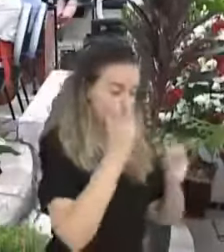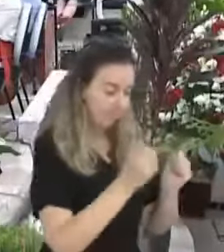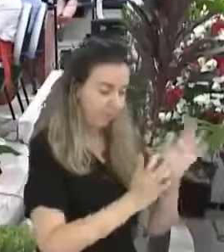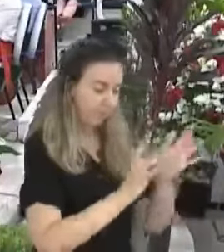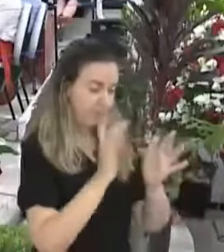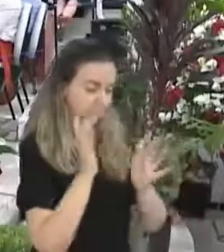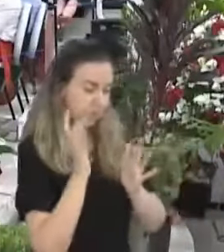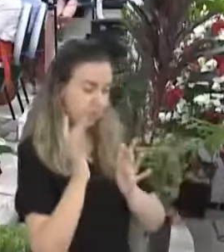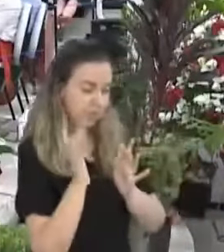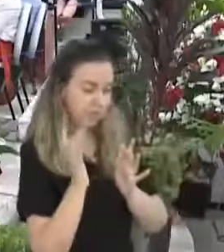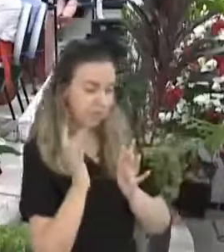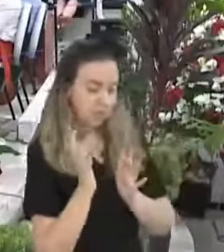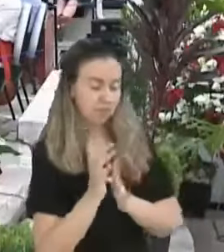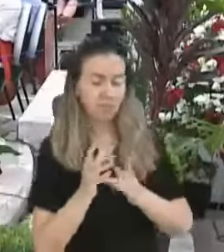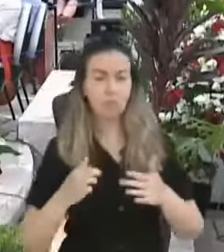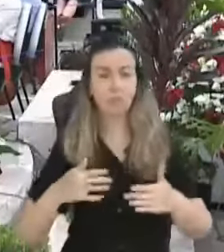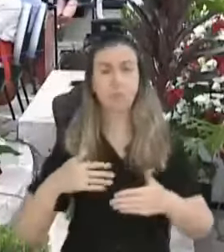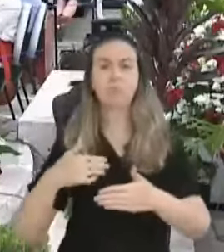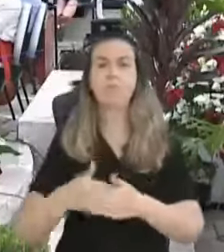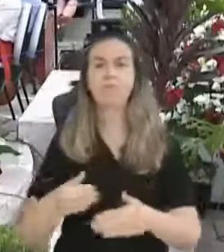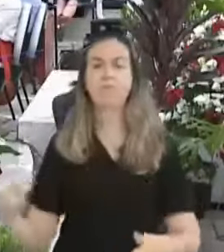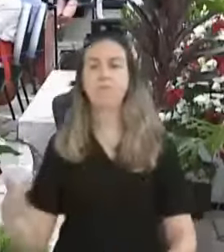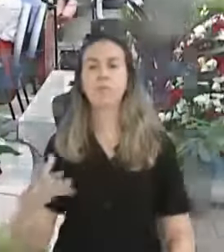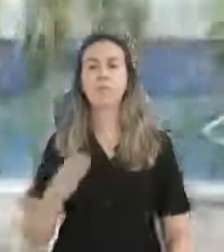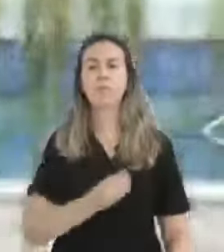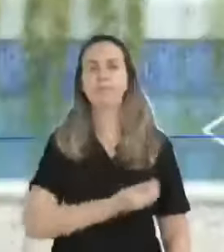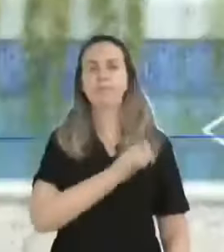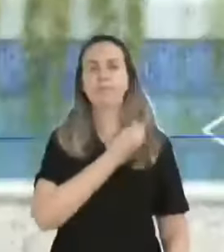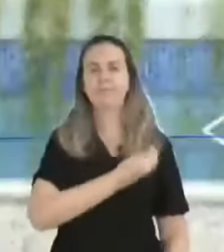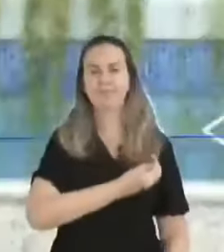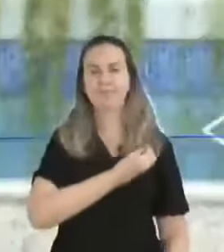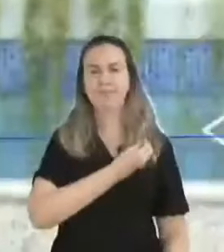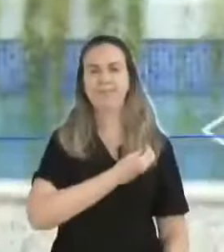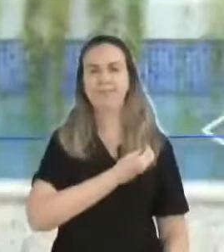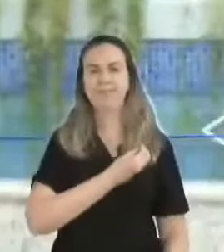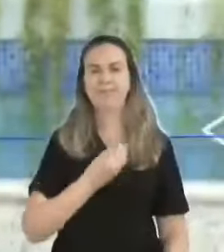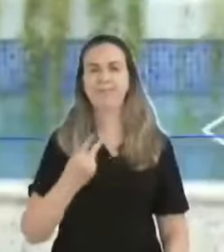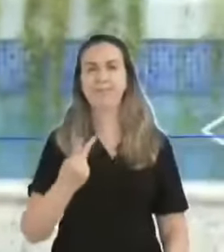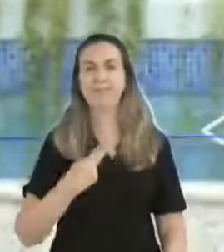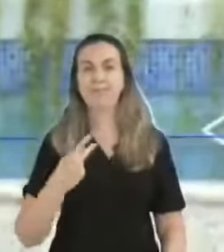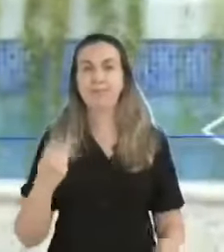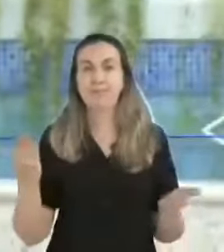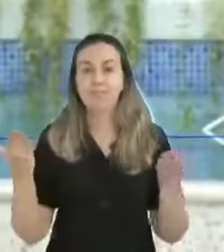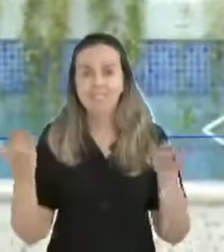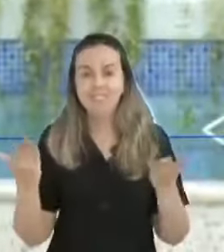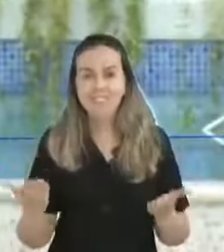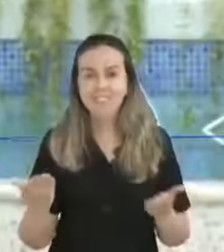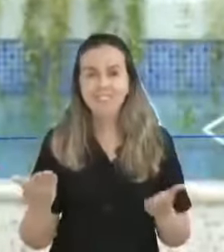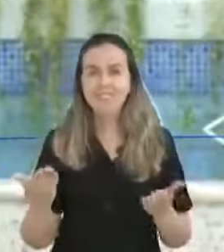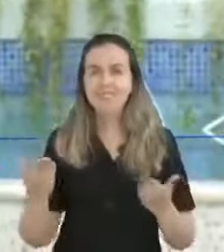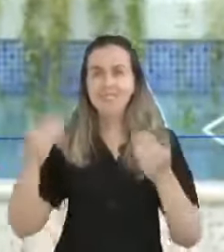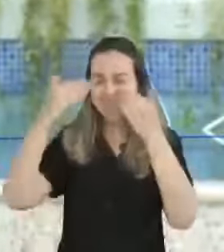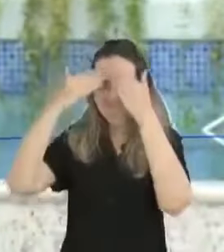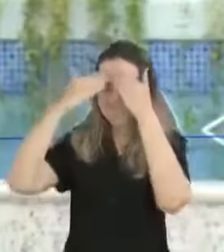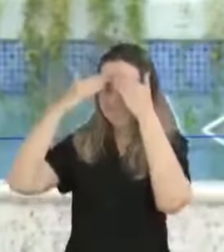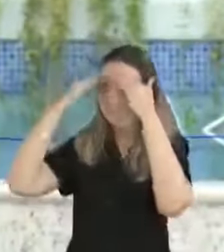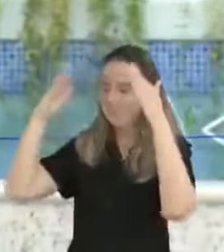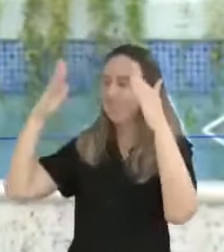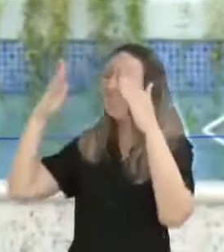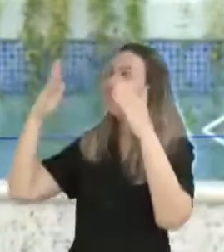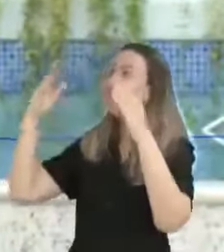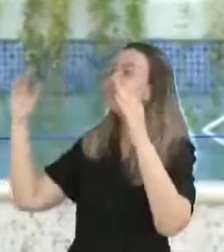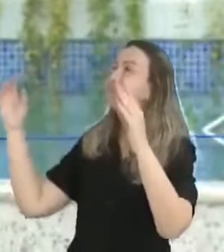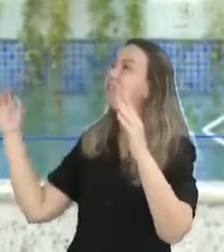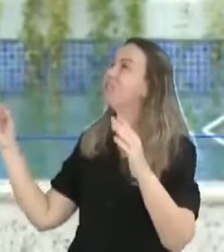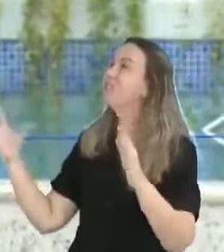em 1 Tessalonicenses capítulo 1 e no versículo 9: vós vos converteste dos ídolos